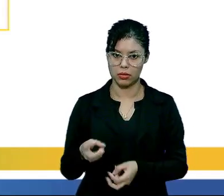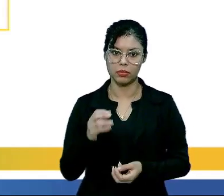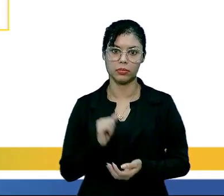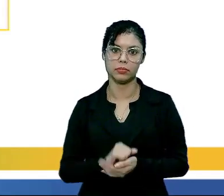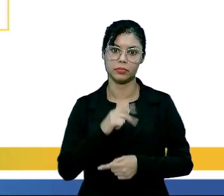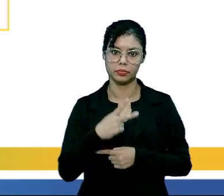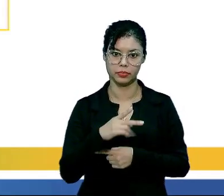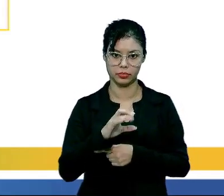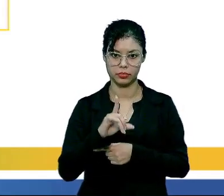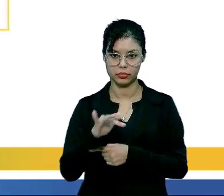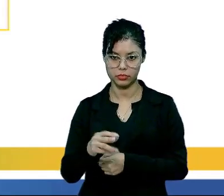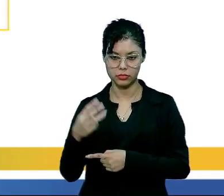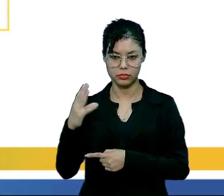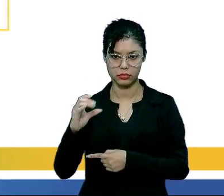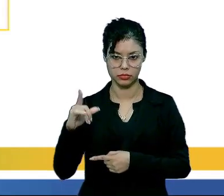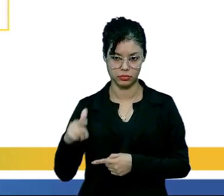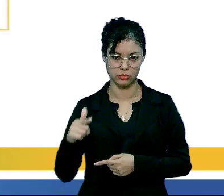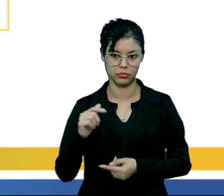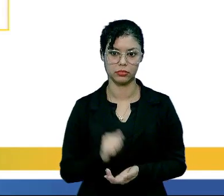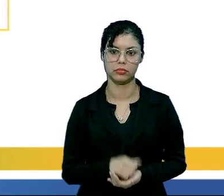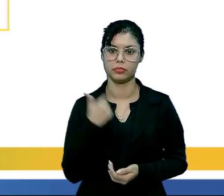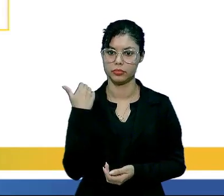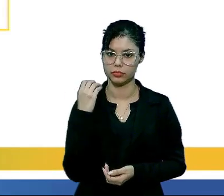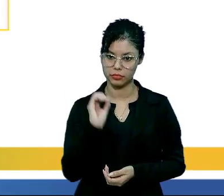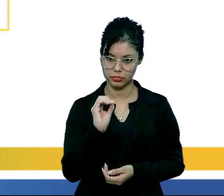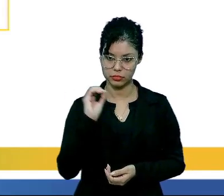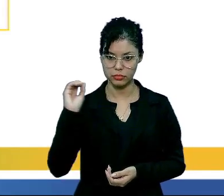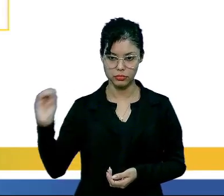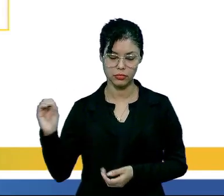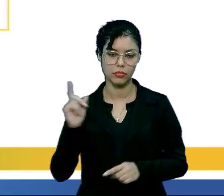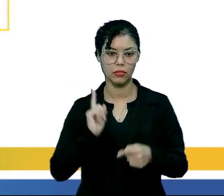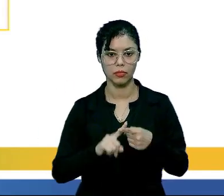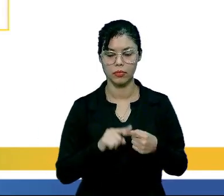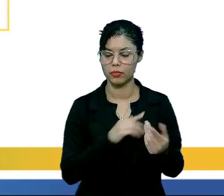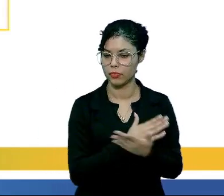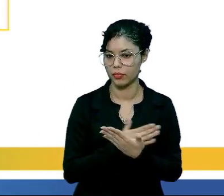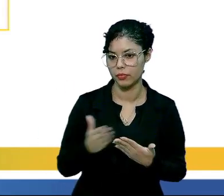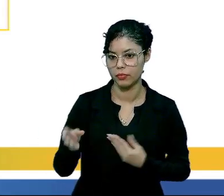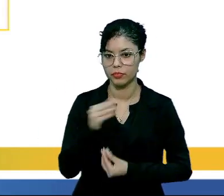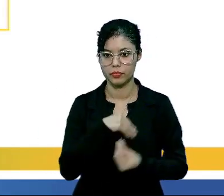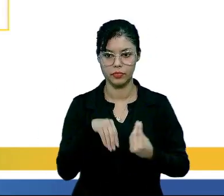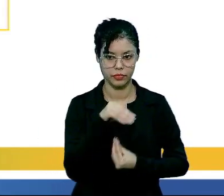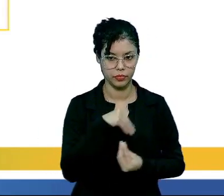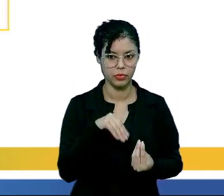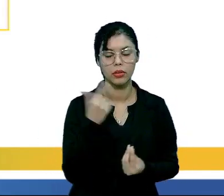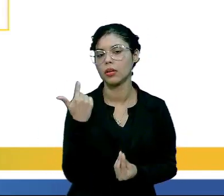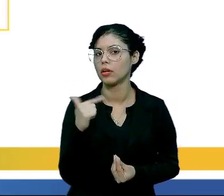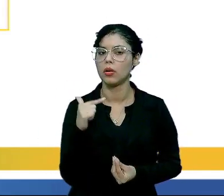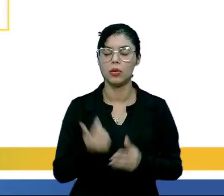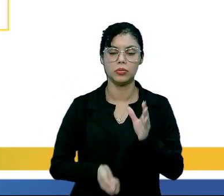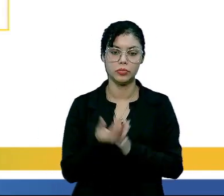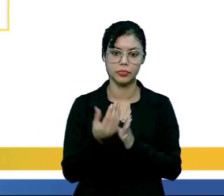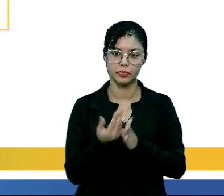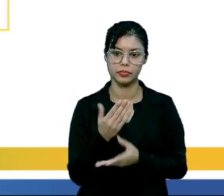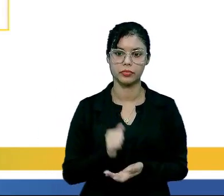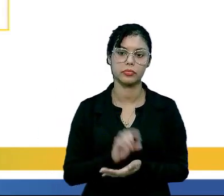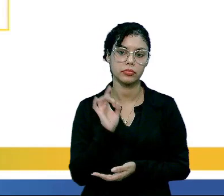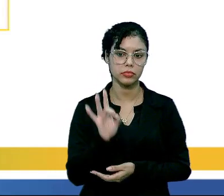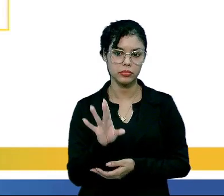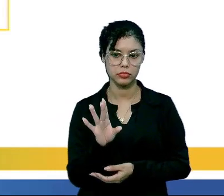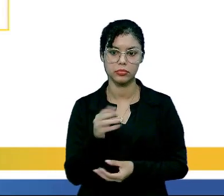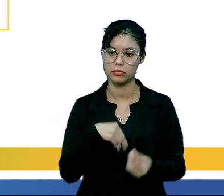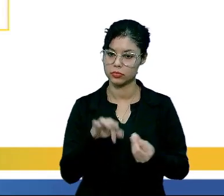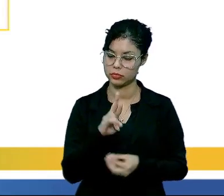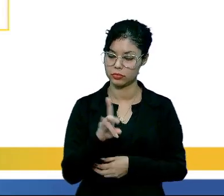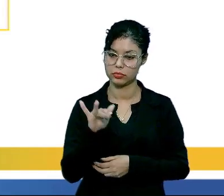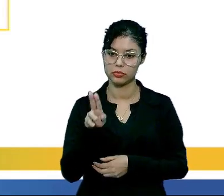para o PCl3 e para o Cl2 tem zero. Por quê? Porque no início da reação não existe produto, apenas